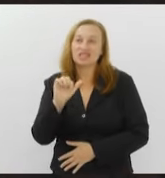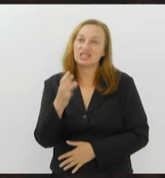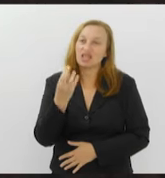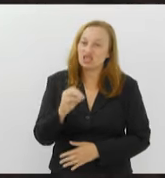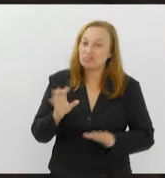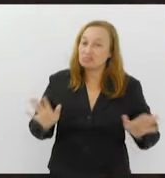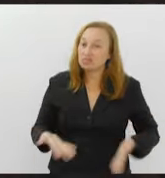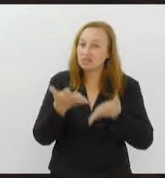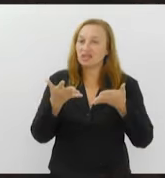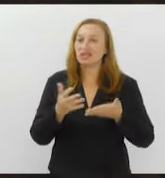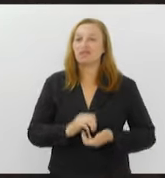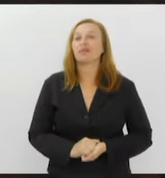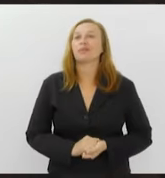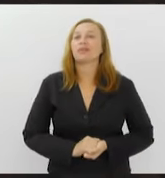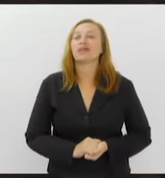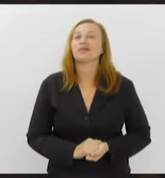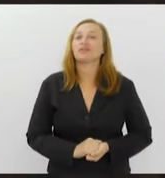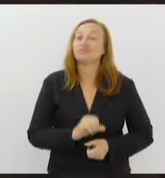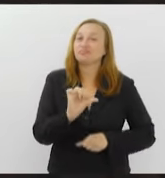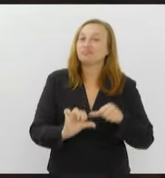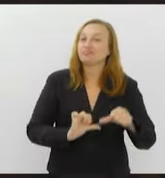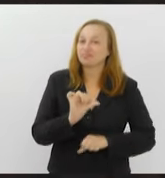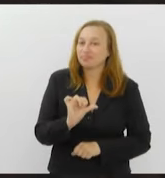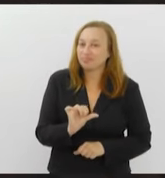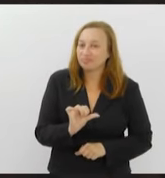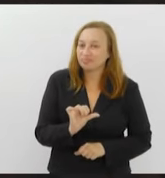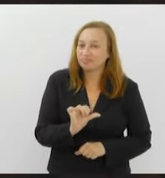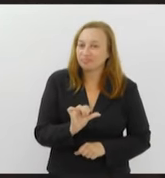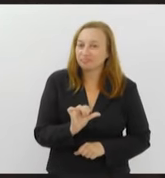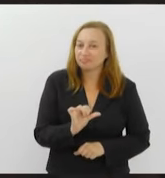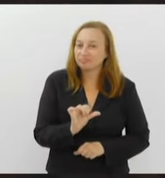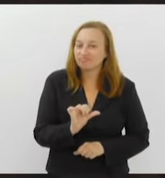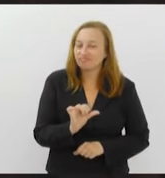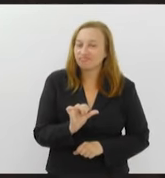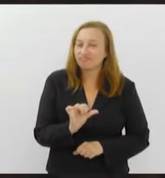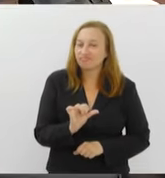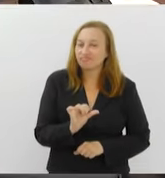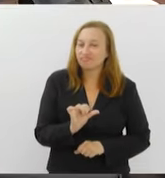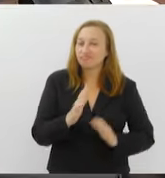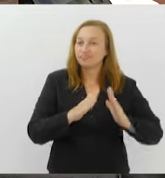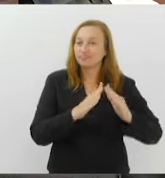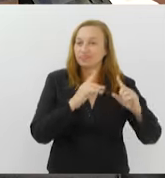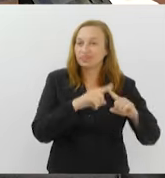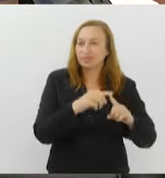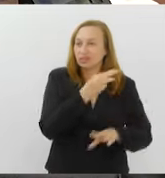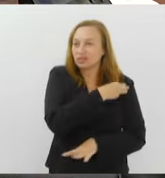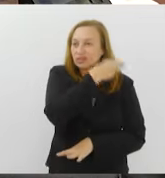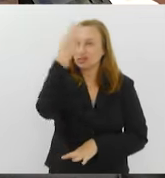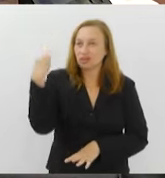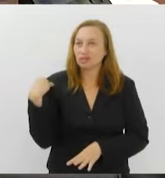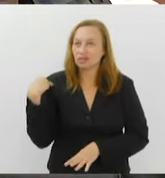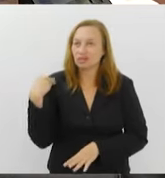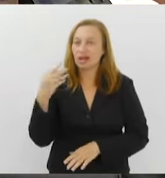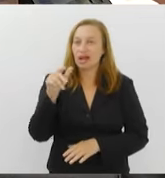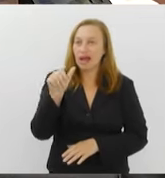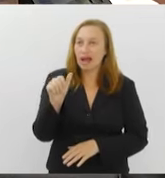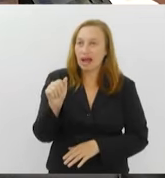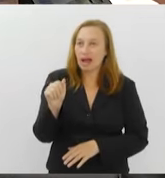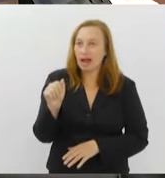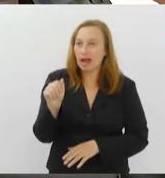essa iniciativa, transformando a Igreja Nossa Senhora da Apresentação